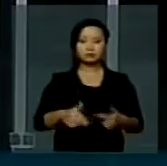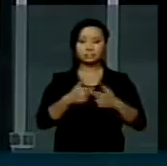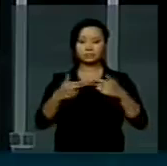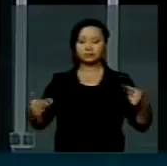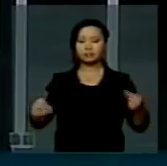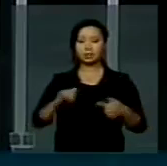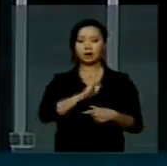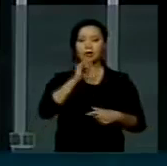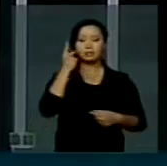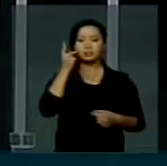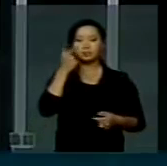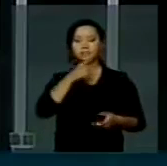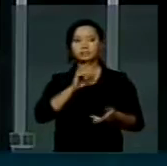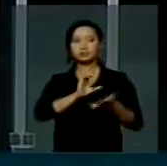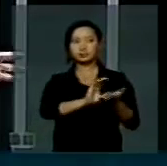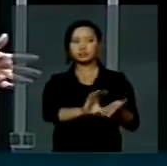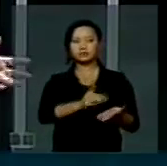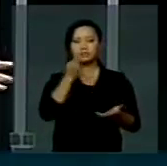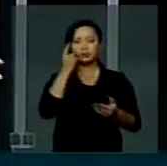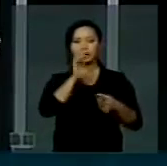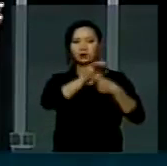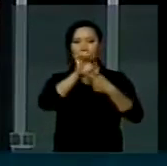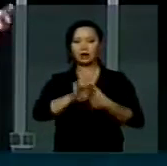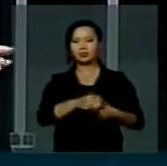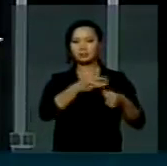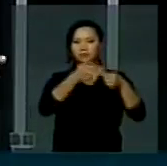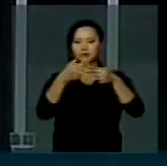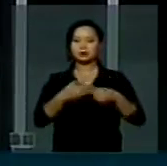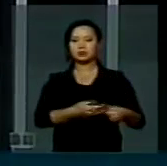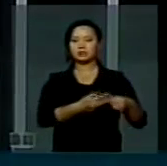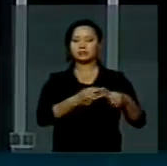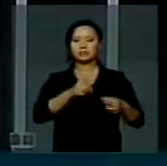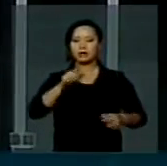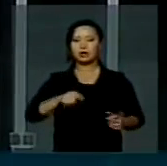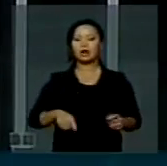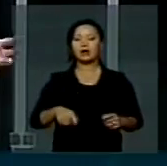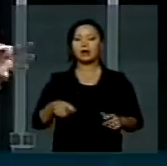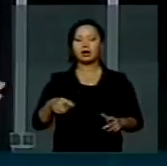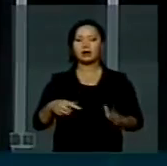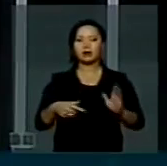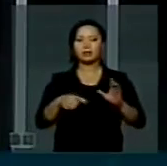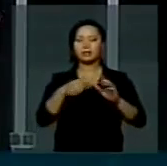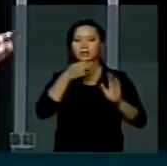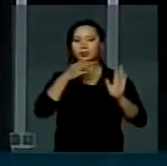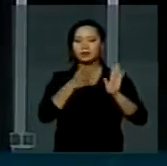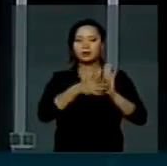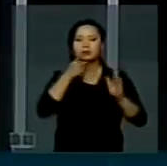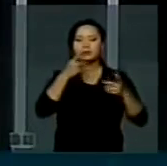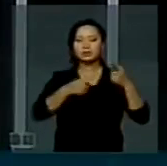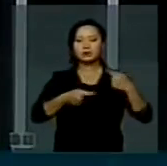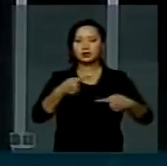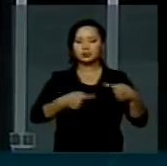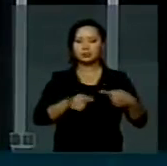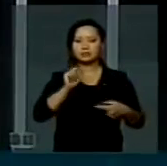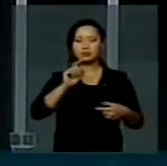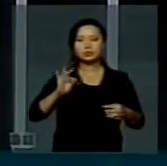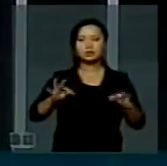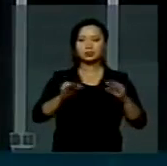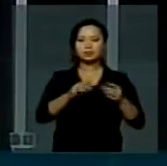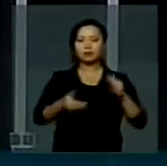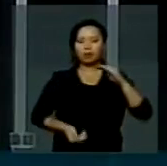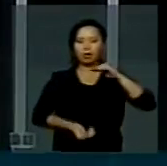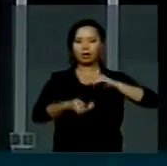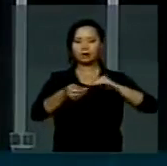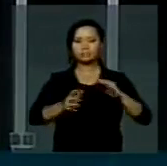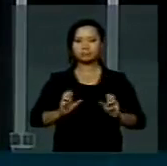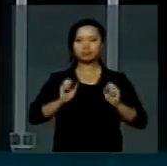recursos para os estados e municípios, foi uma bandeira política que contaminou, que galvanizou todo o Congresso